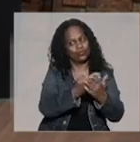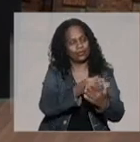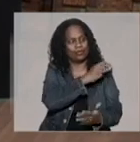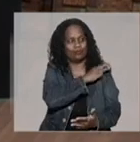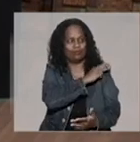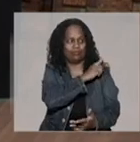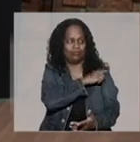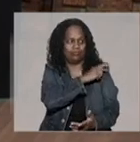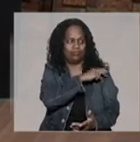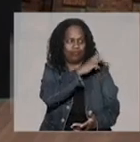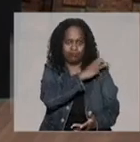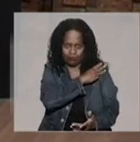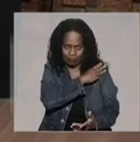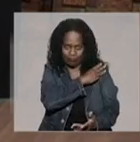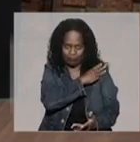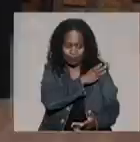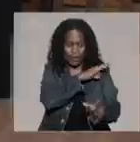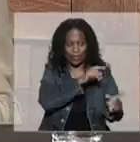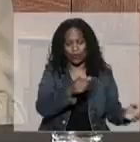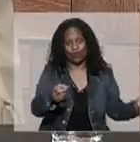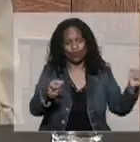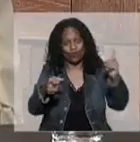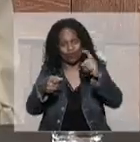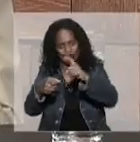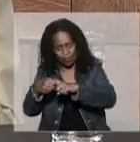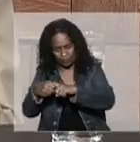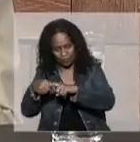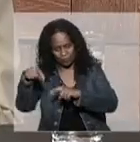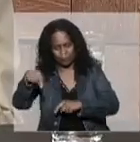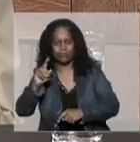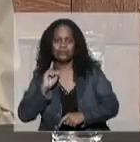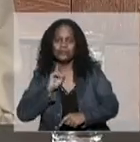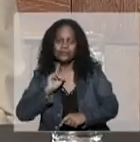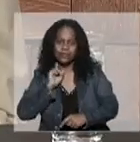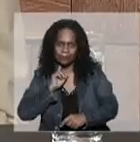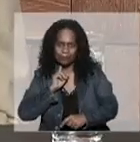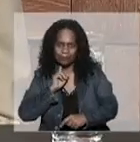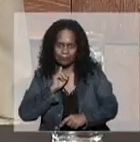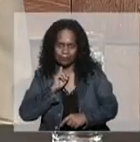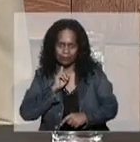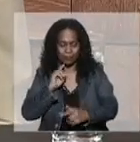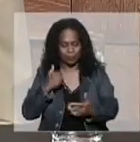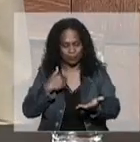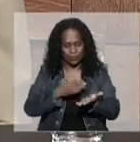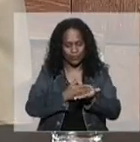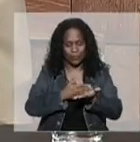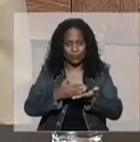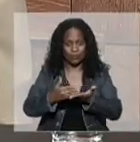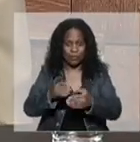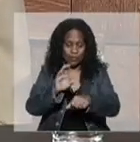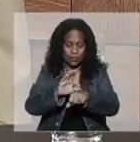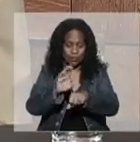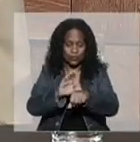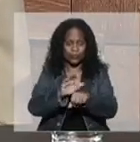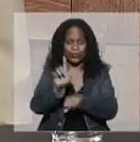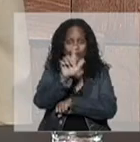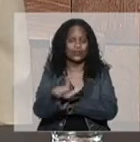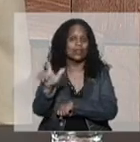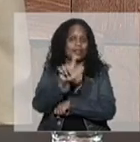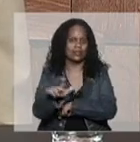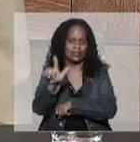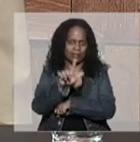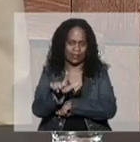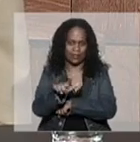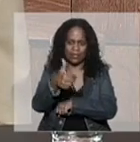Eu retorno para Ponte Nova em final de 69, né? E aí abre o curso de letras em Ponte